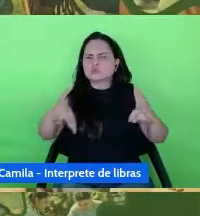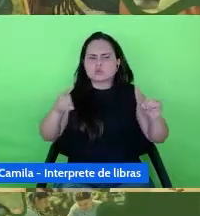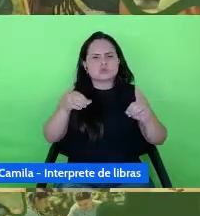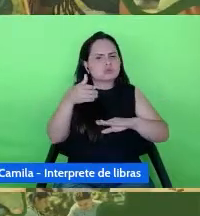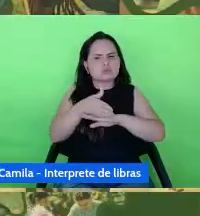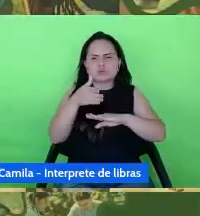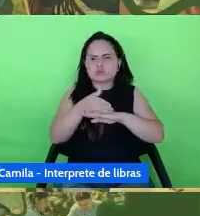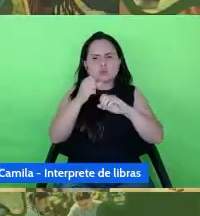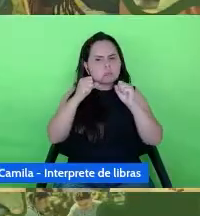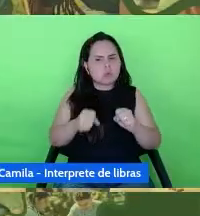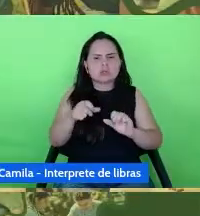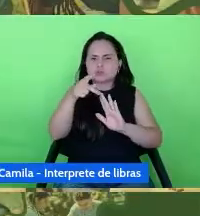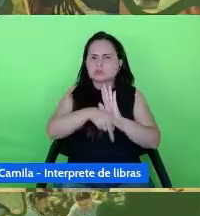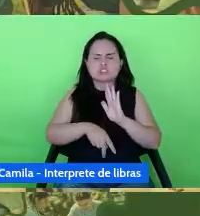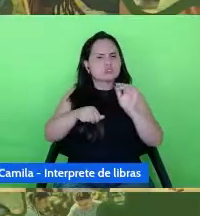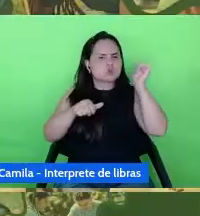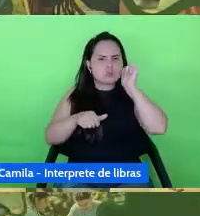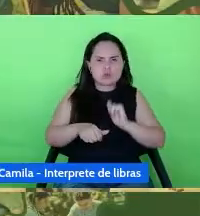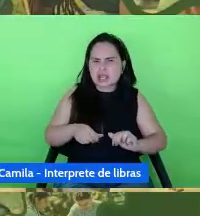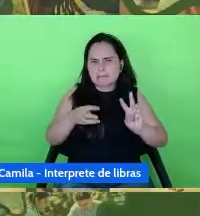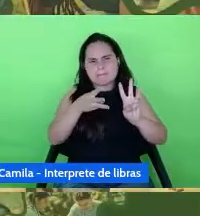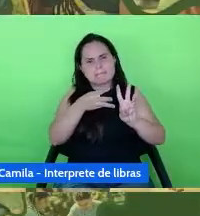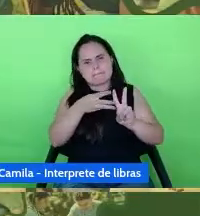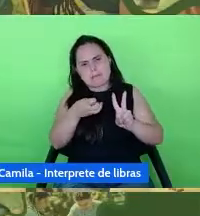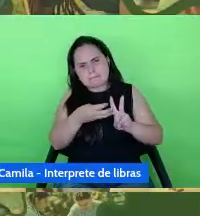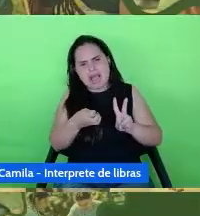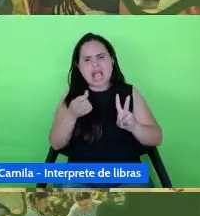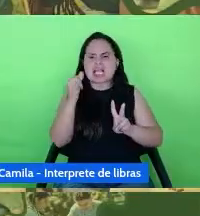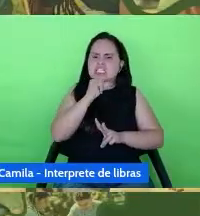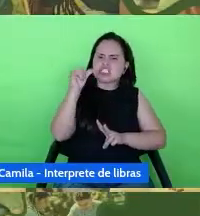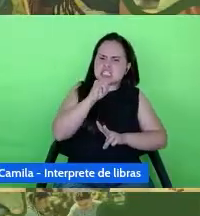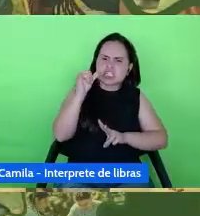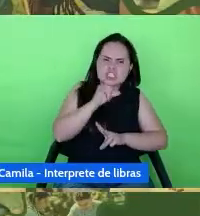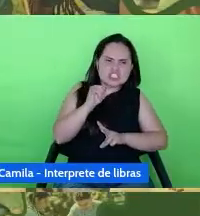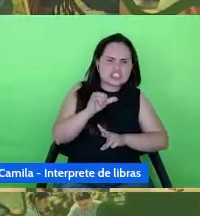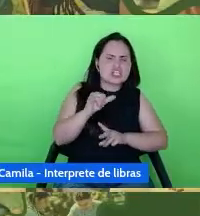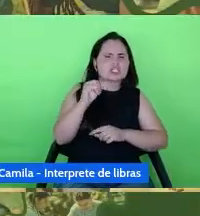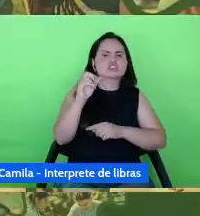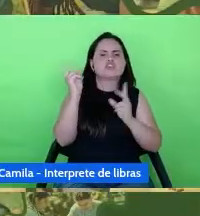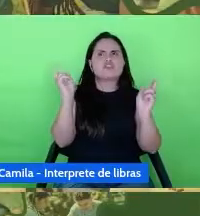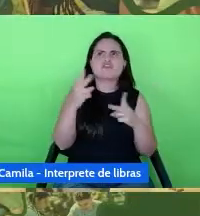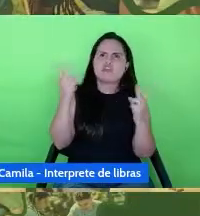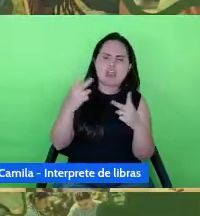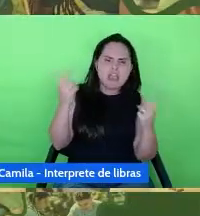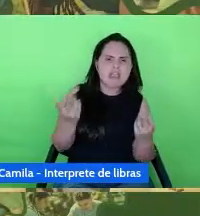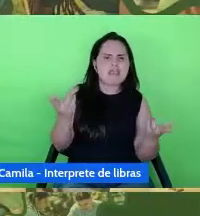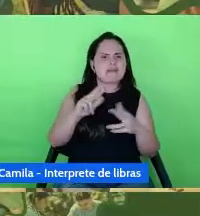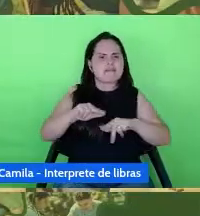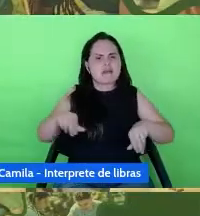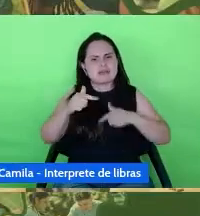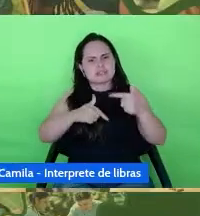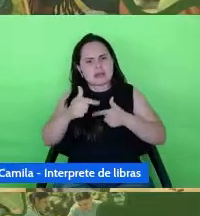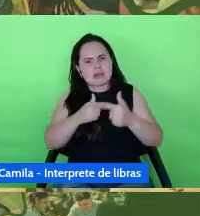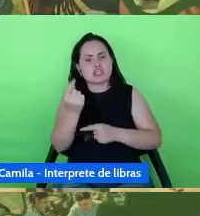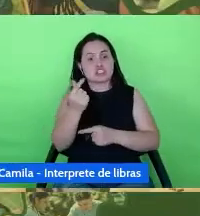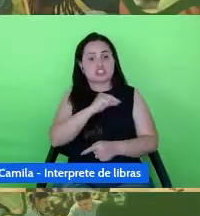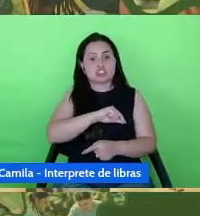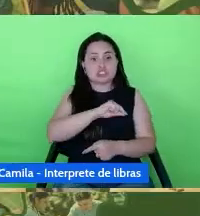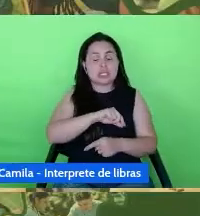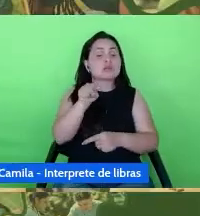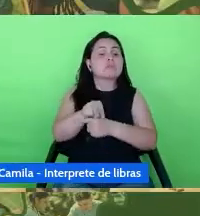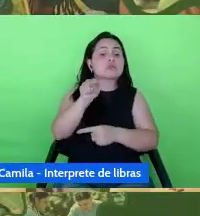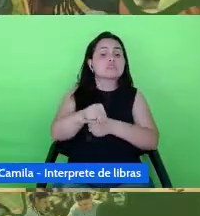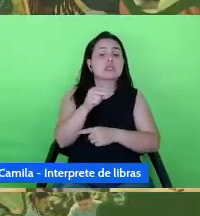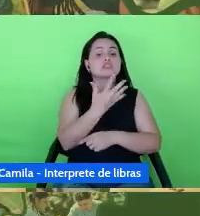com projetos com mulheres, com quilombolas, projetos de energia eólica, projeto de geração, trabalho e renda para quem protege a